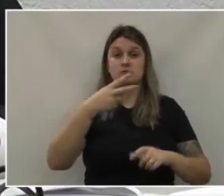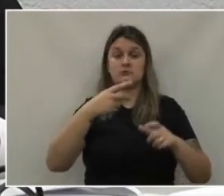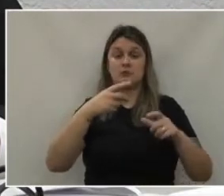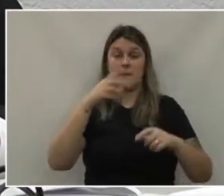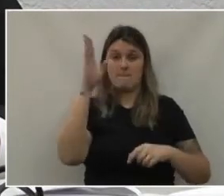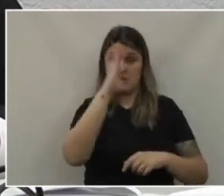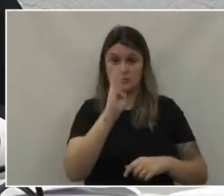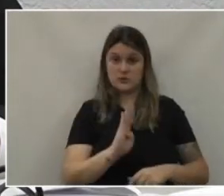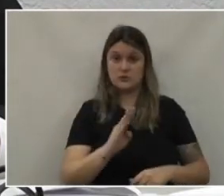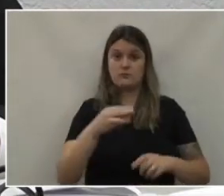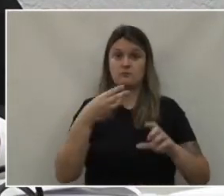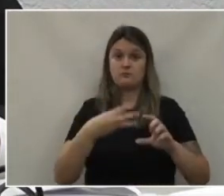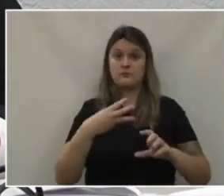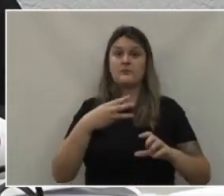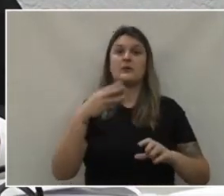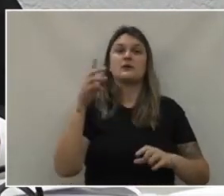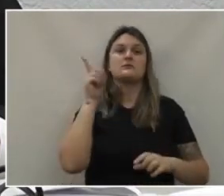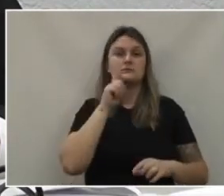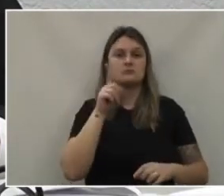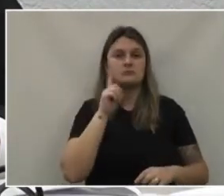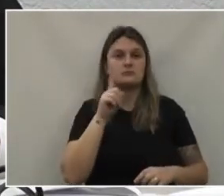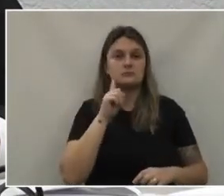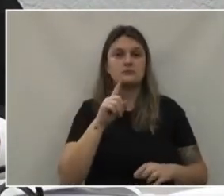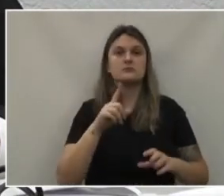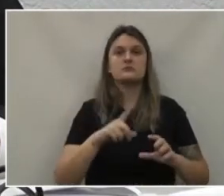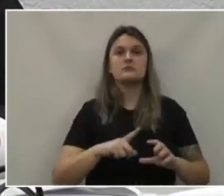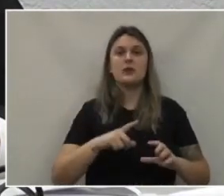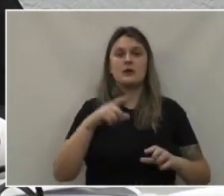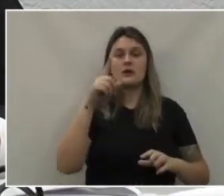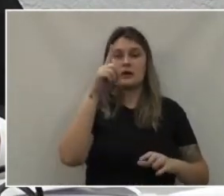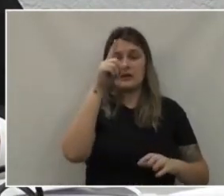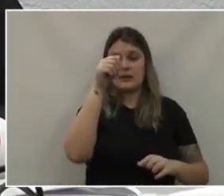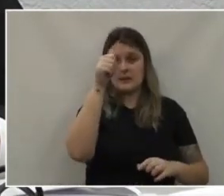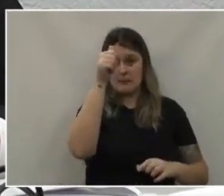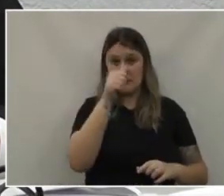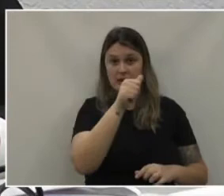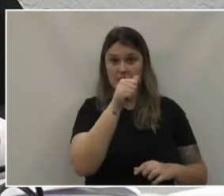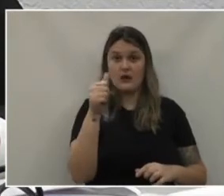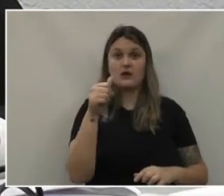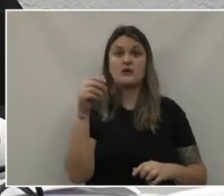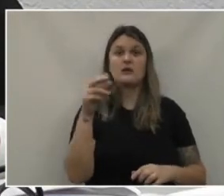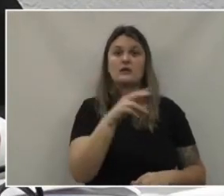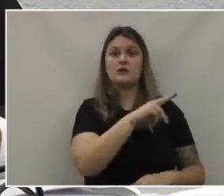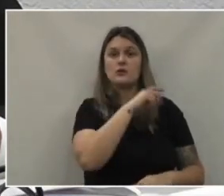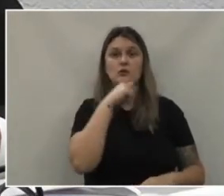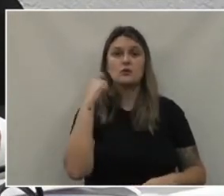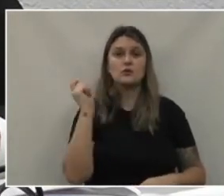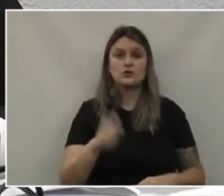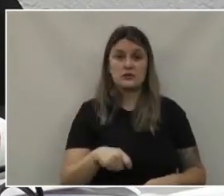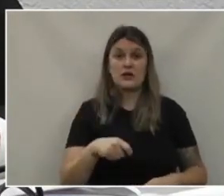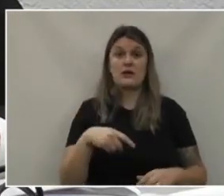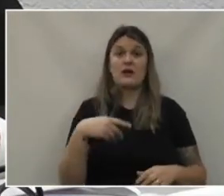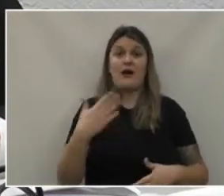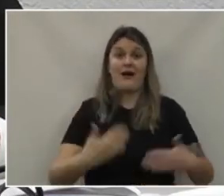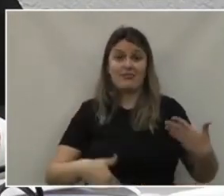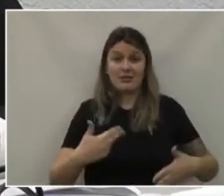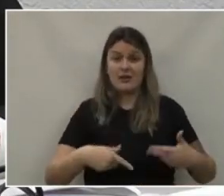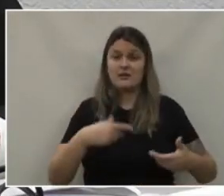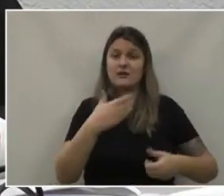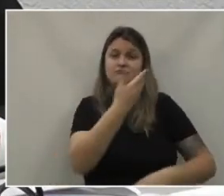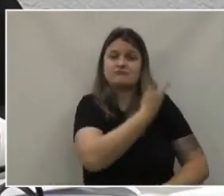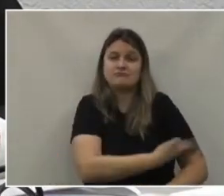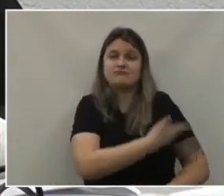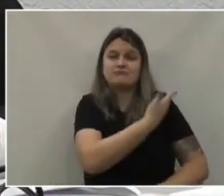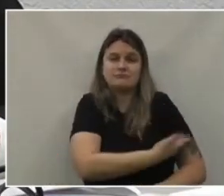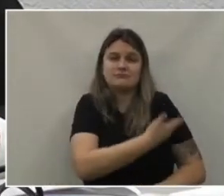Unidos, Grã-Bretanha e Rússia. O paratleta treinou incansavelmente para que pudesse competir em